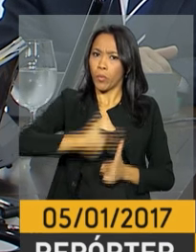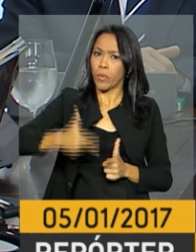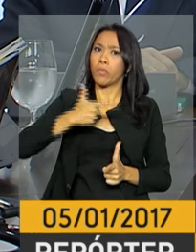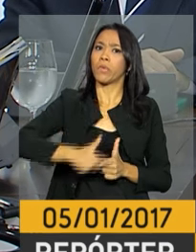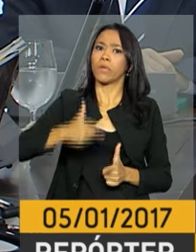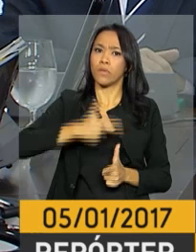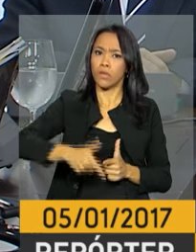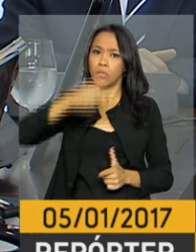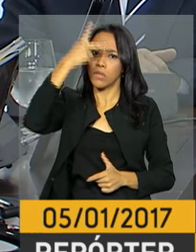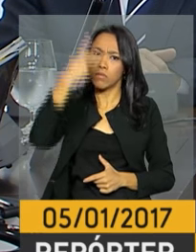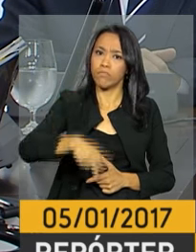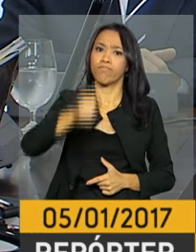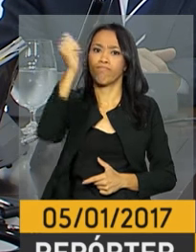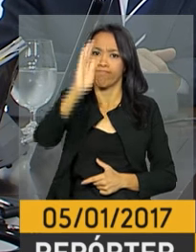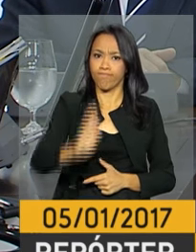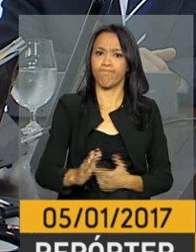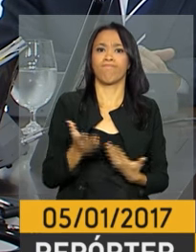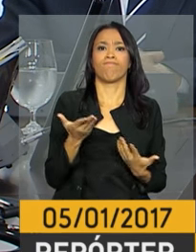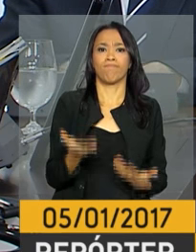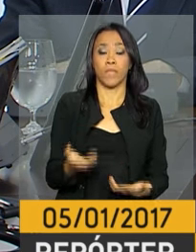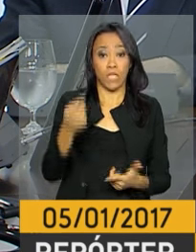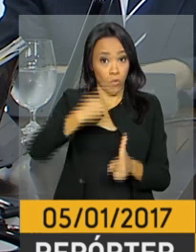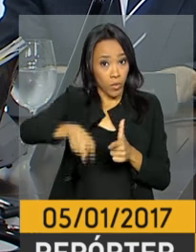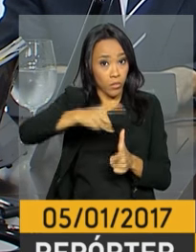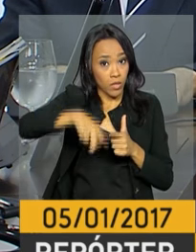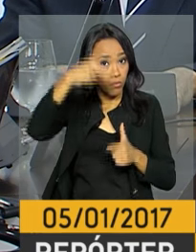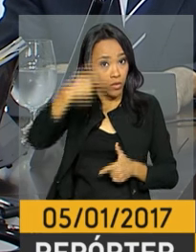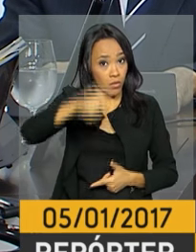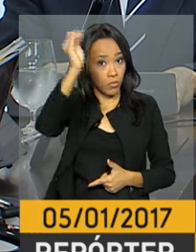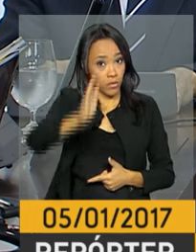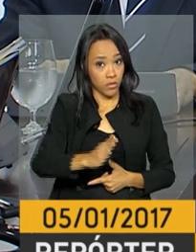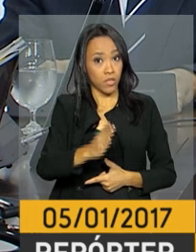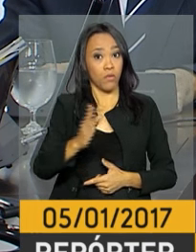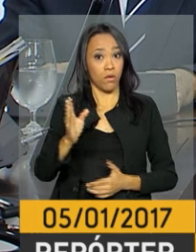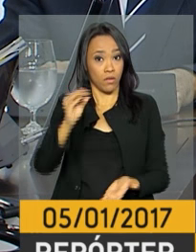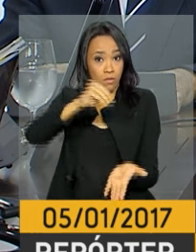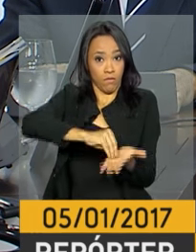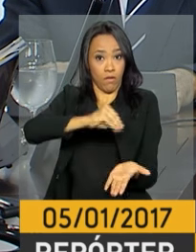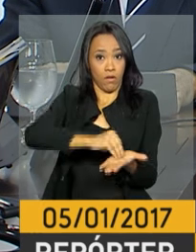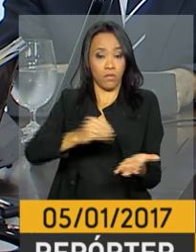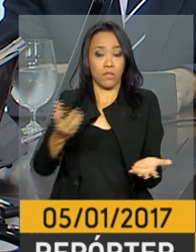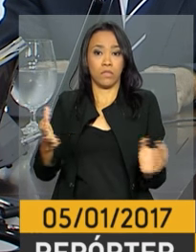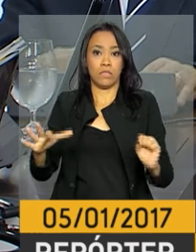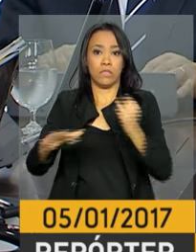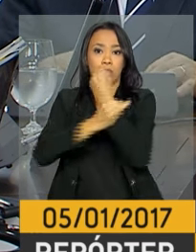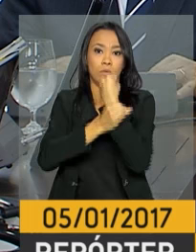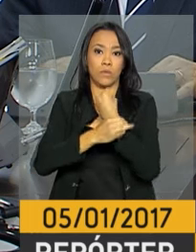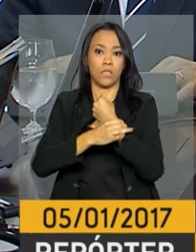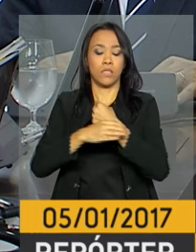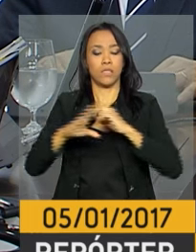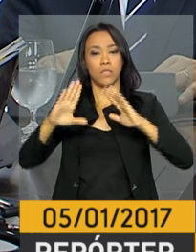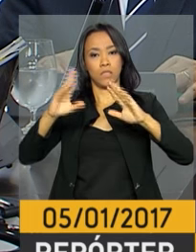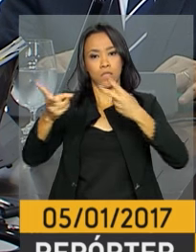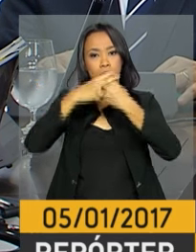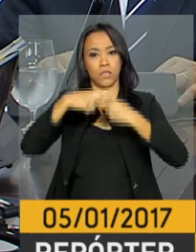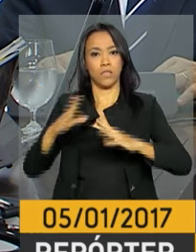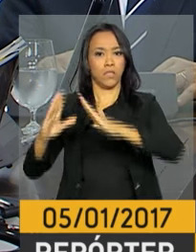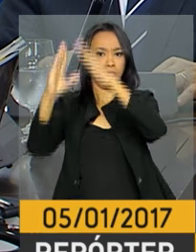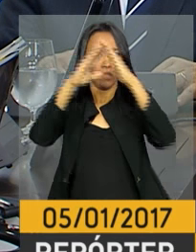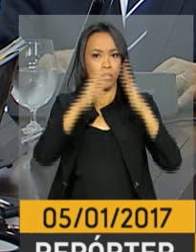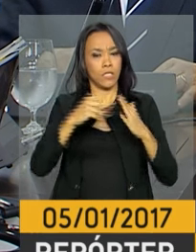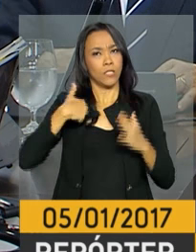nacional e tratando se de um problema nacional é que a volta a dizer se esboça um